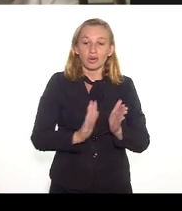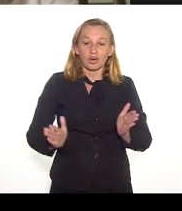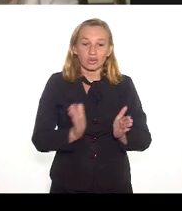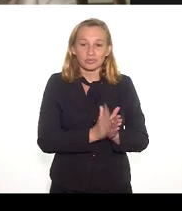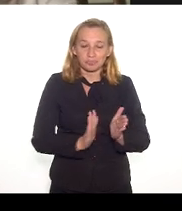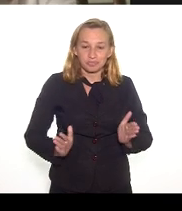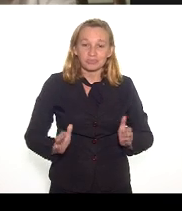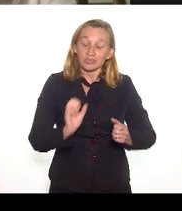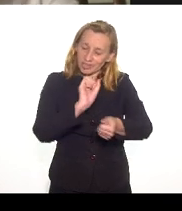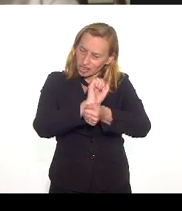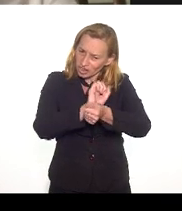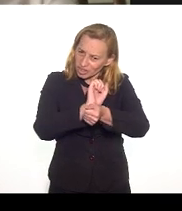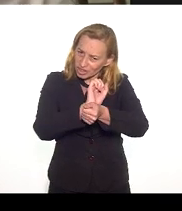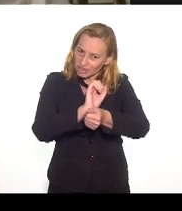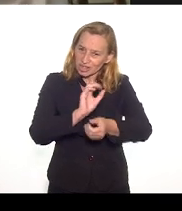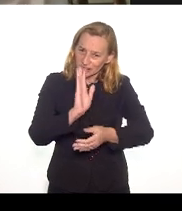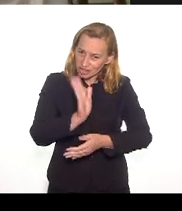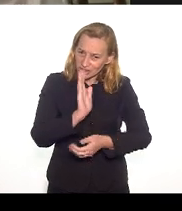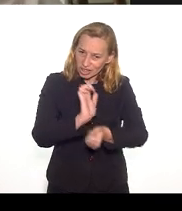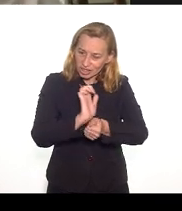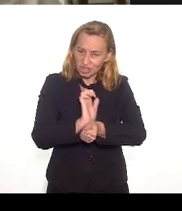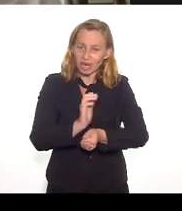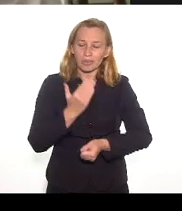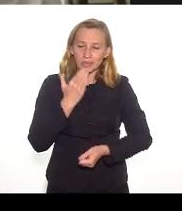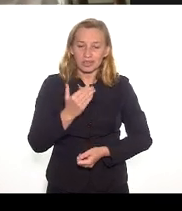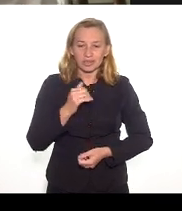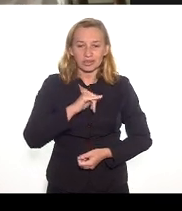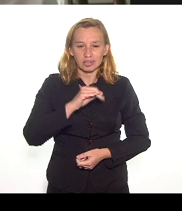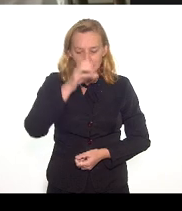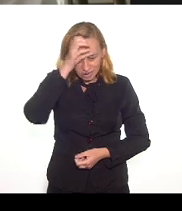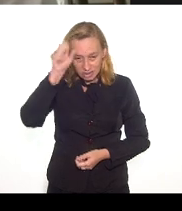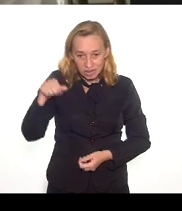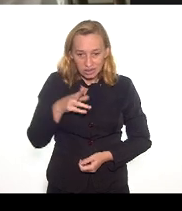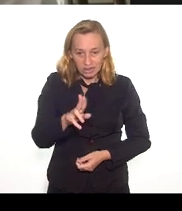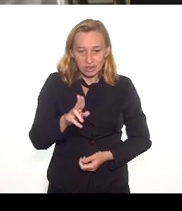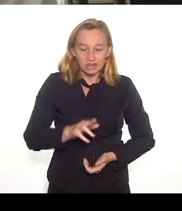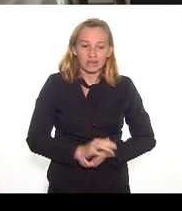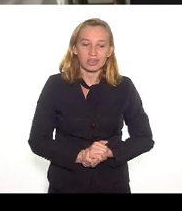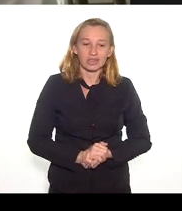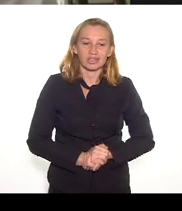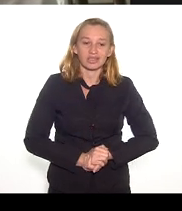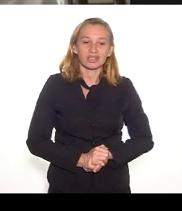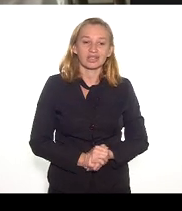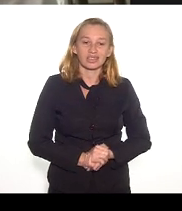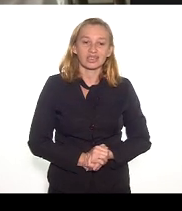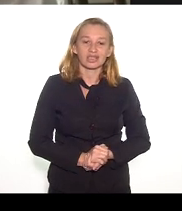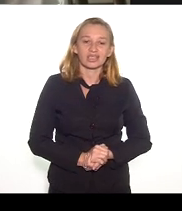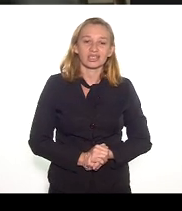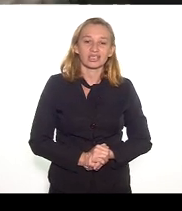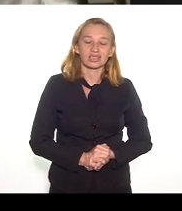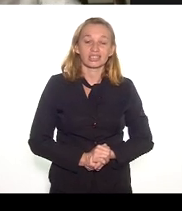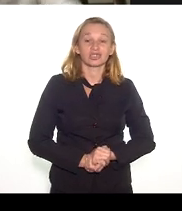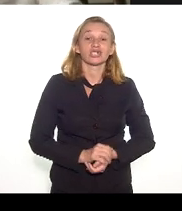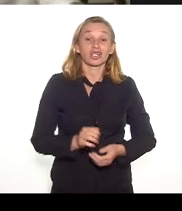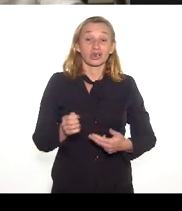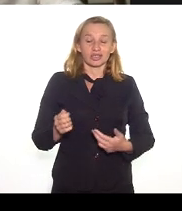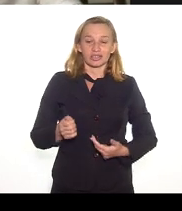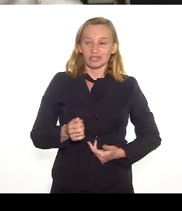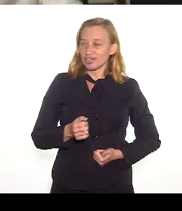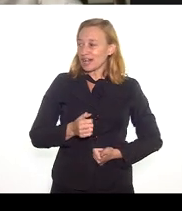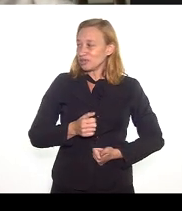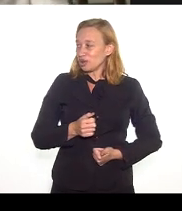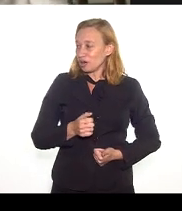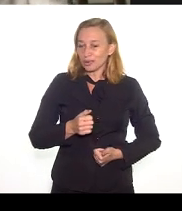começar. Já que a tia Ju pediu declaração de voto. Só inscrição no expediente final, presidente, por favor. Então, estão inscritos, deputada tia